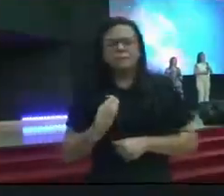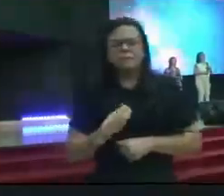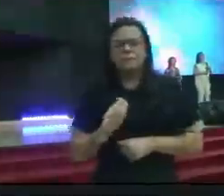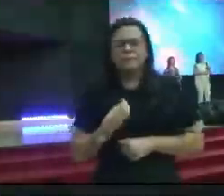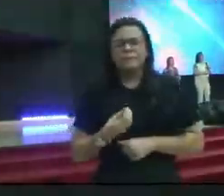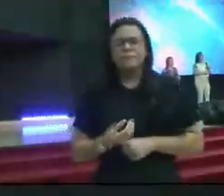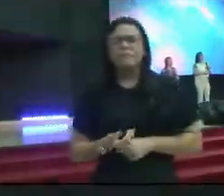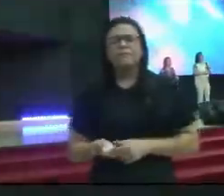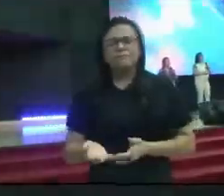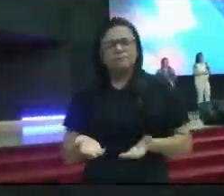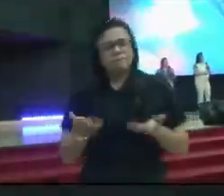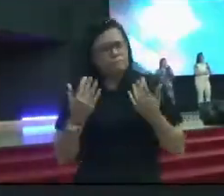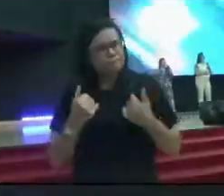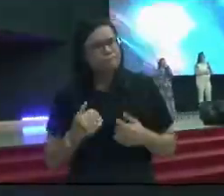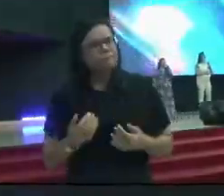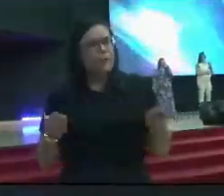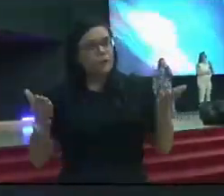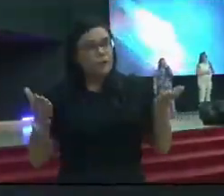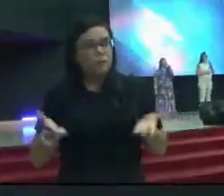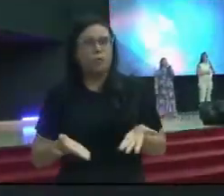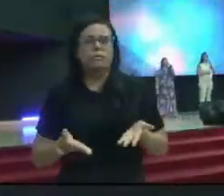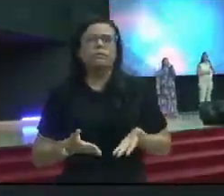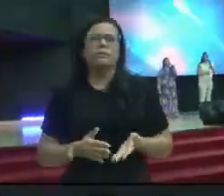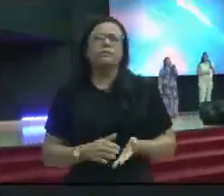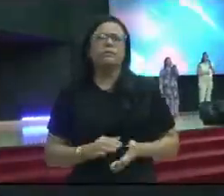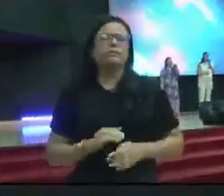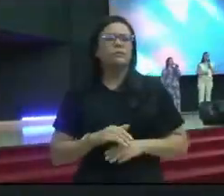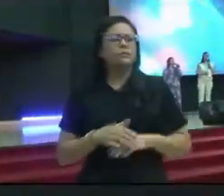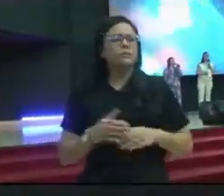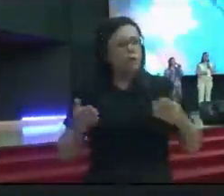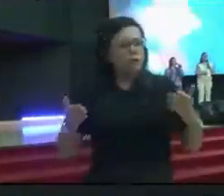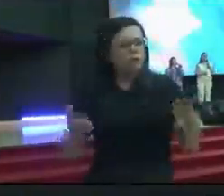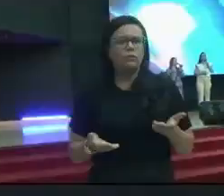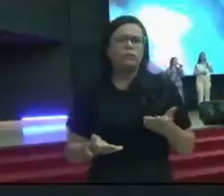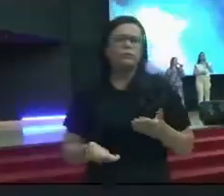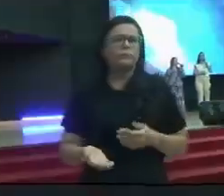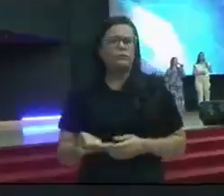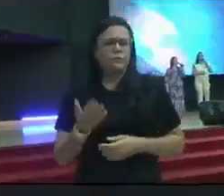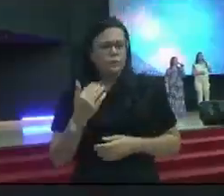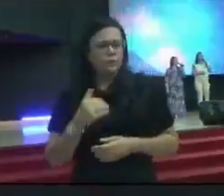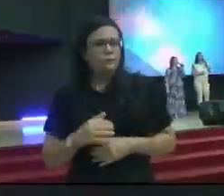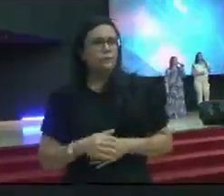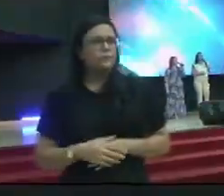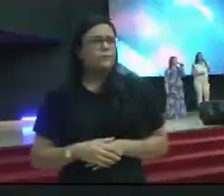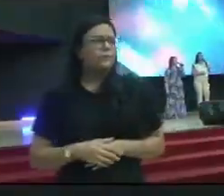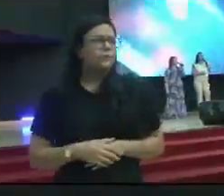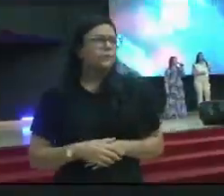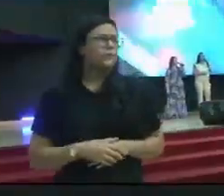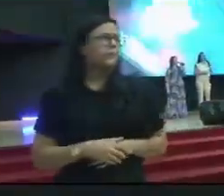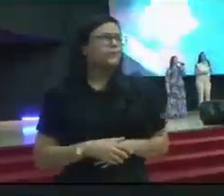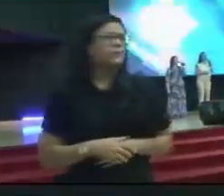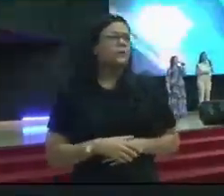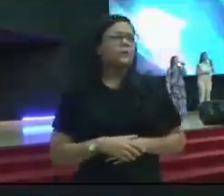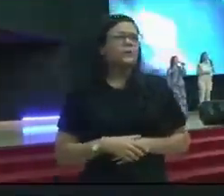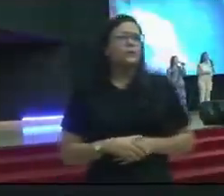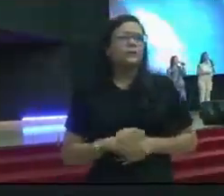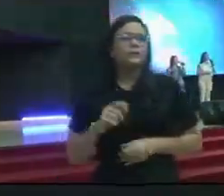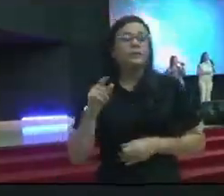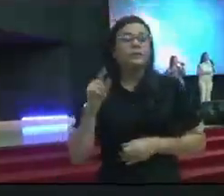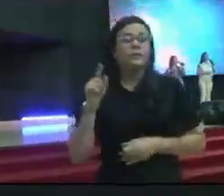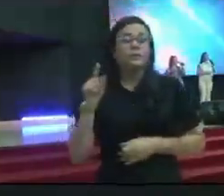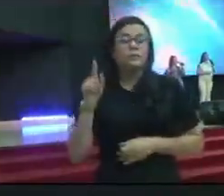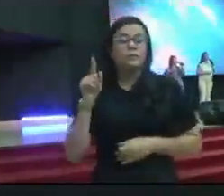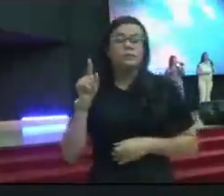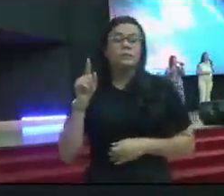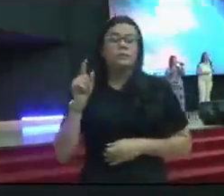E é hoje à noite e agora. Deus te abençoe e venha. Pode vir. Deus vai tocar